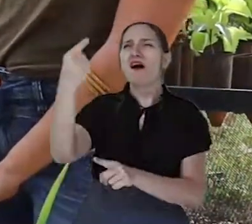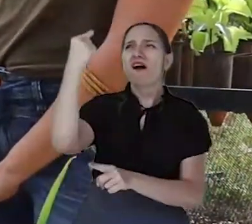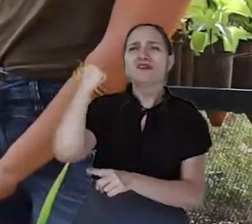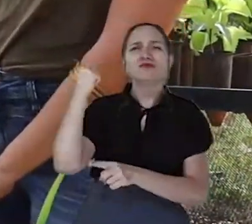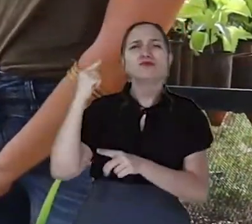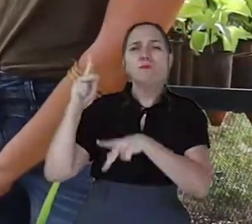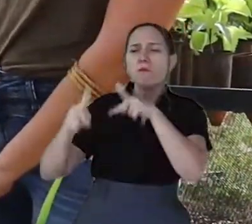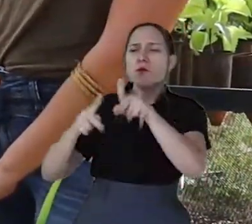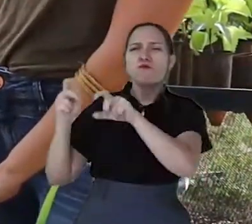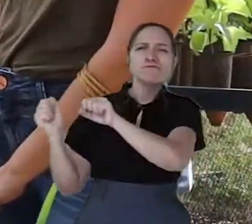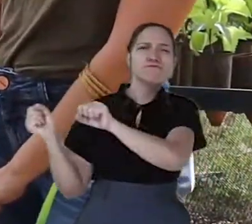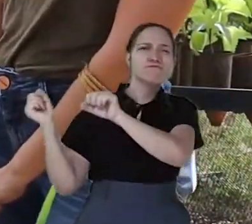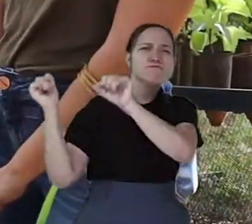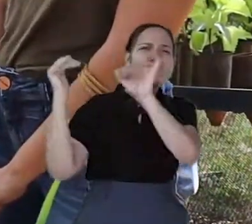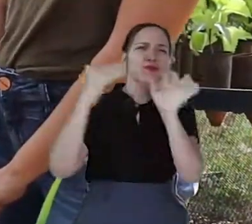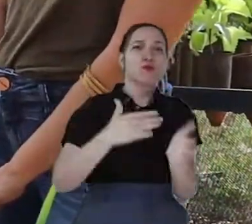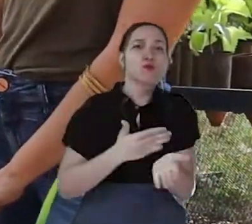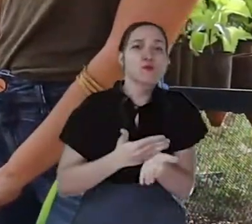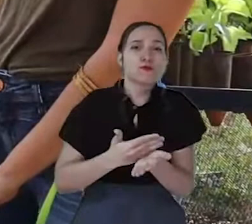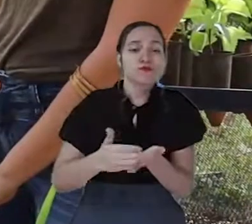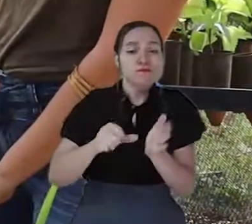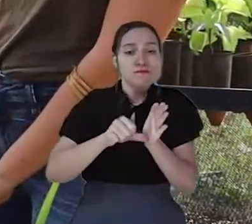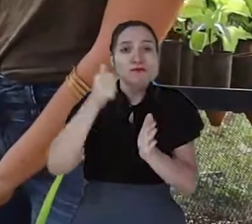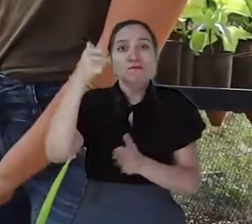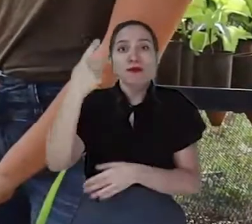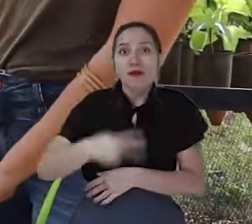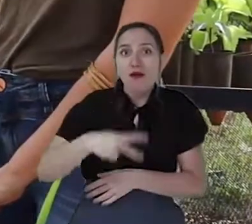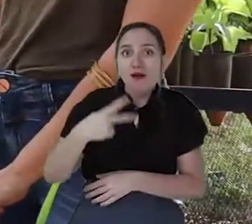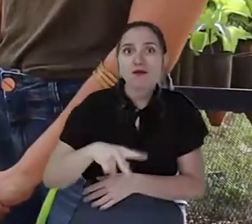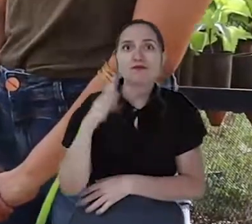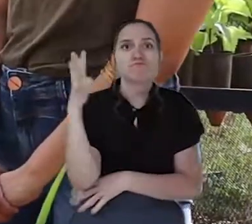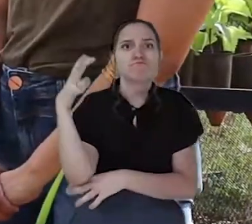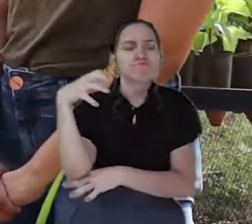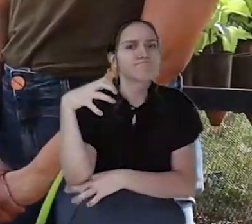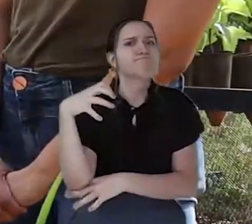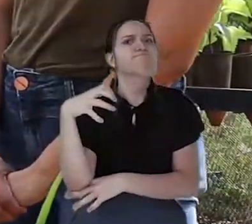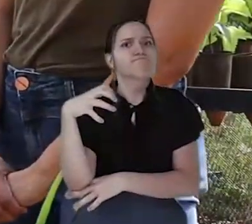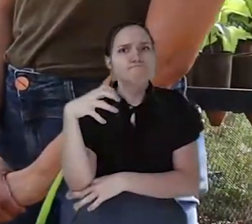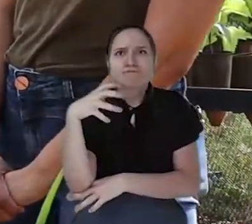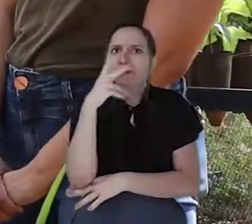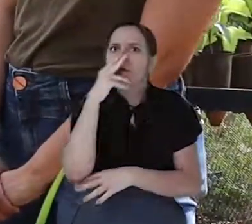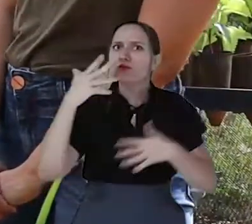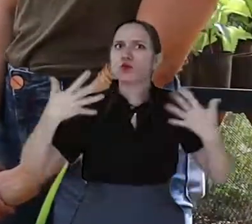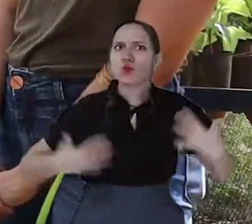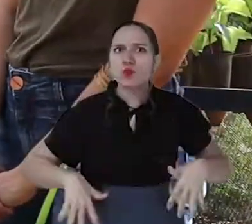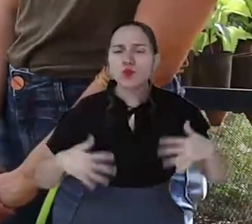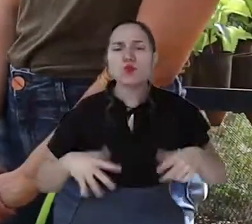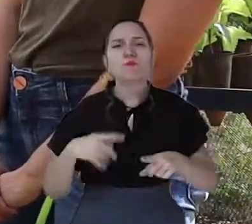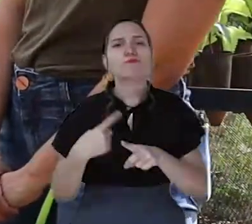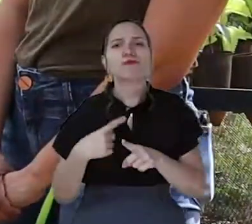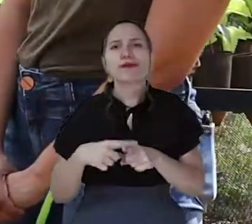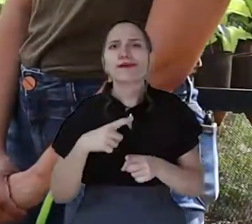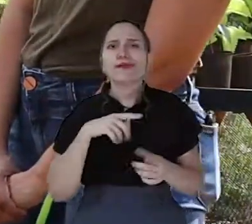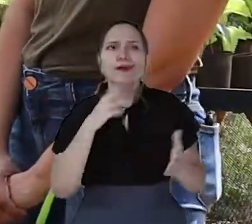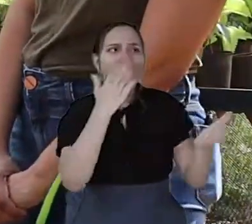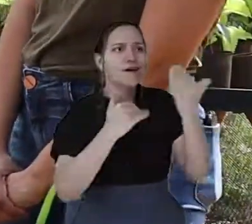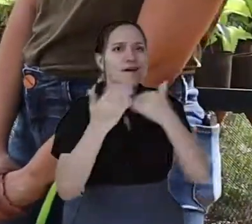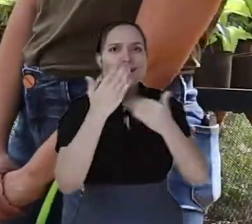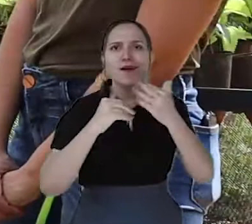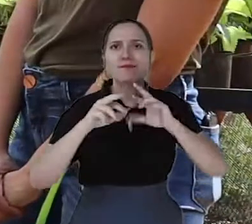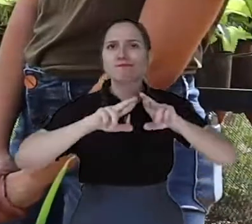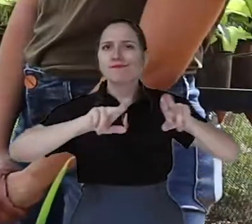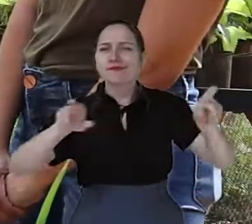chegaram aqui, nessa região, encontraram um verdadeiro paraíso, que uma região rica em frutos comestíveis, rico em